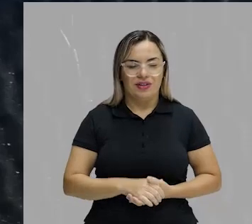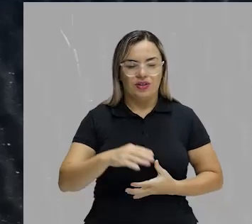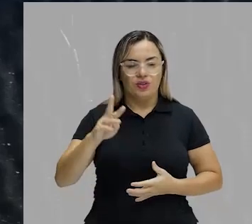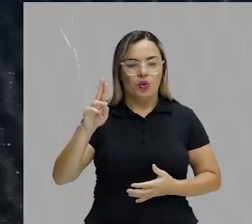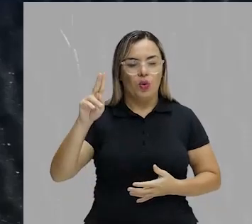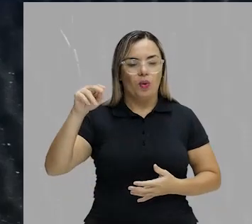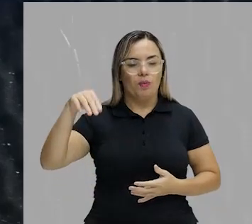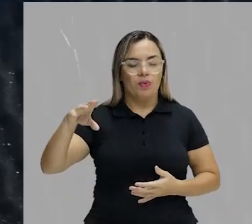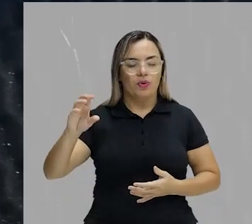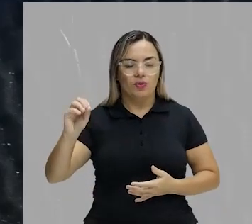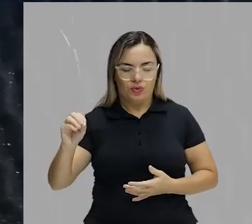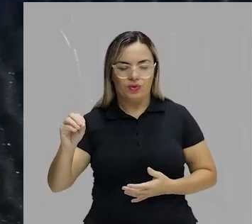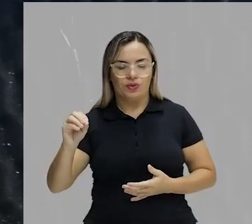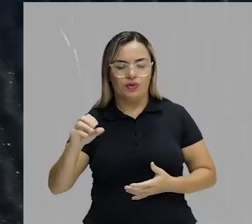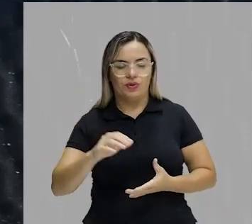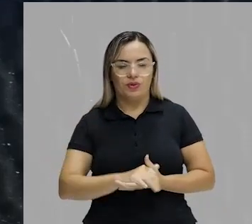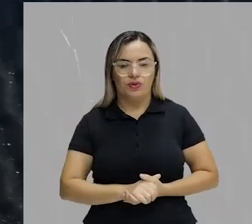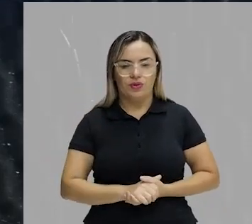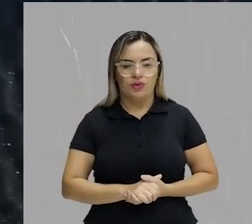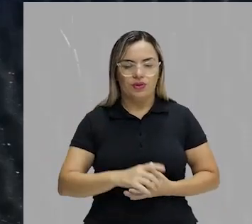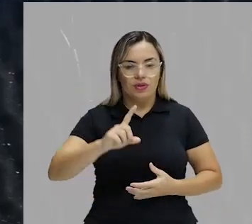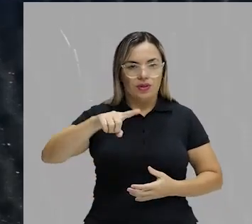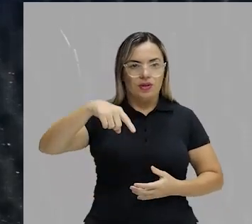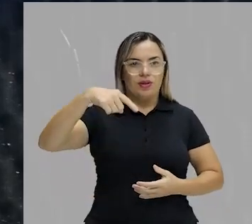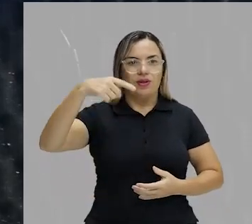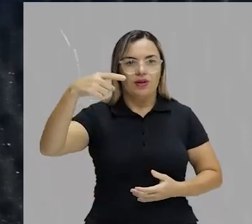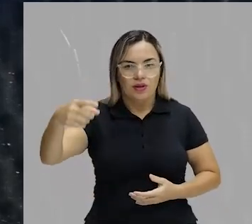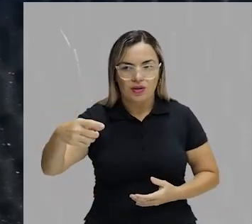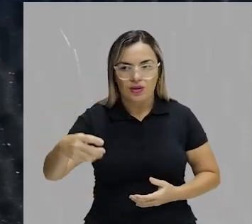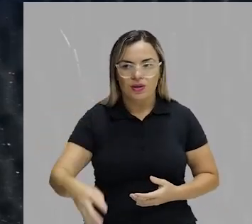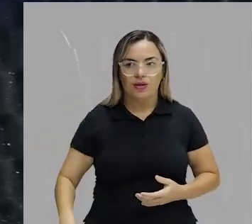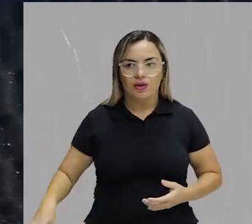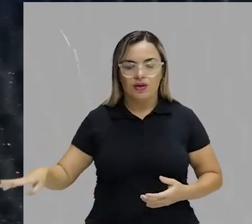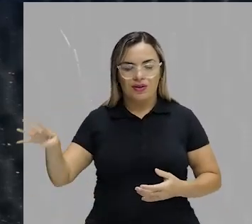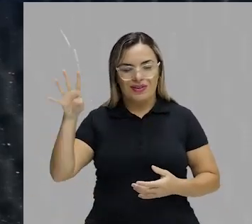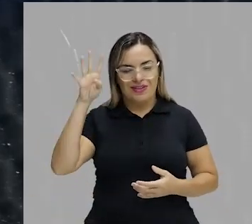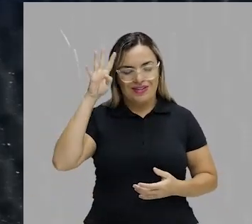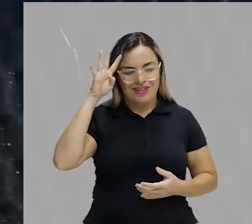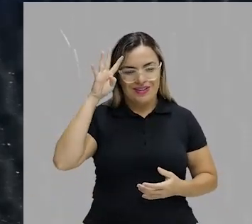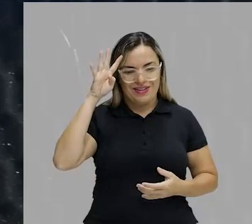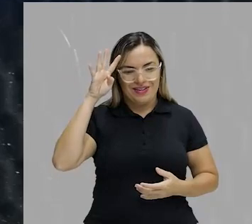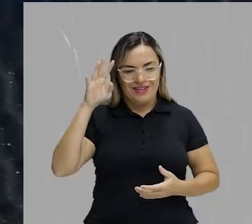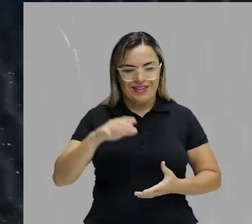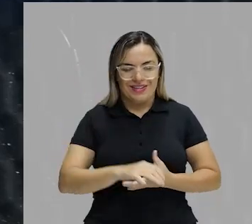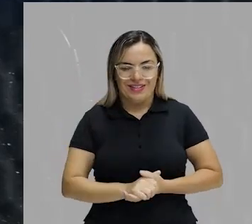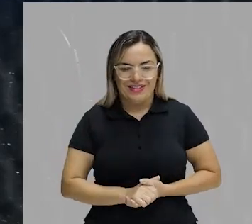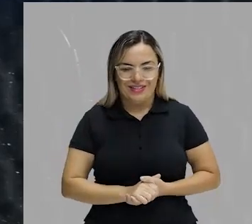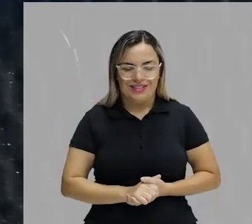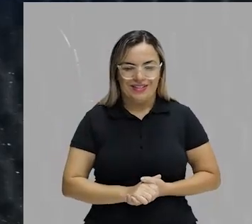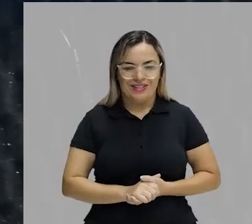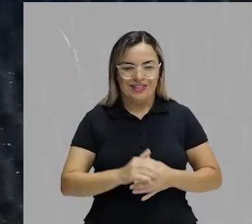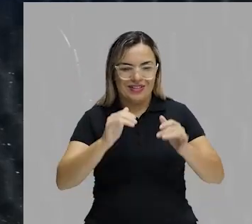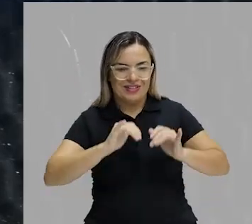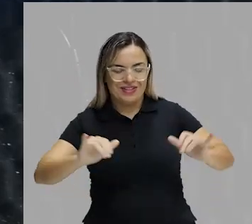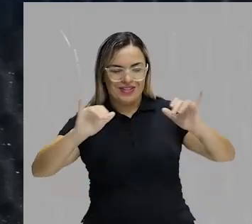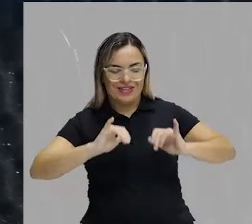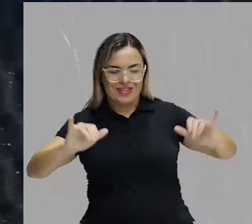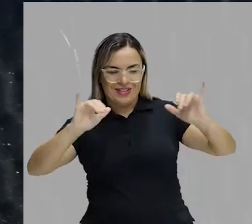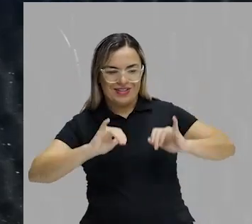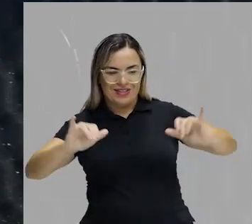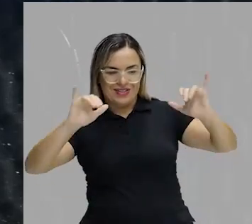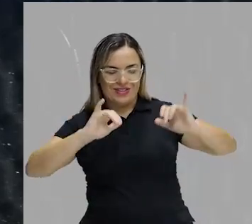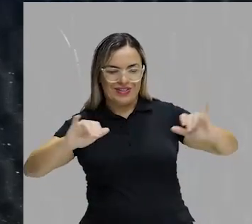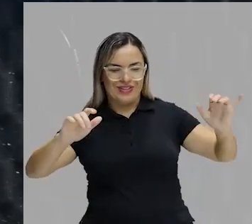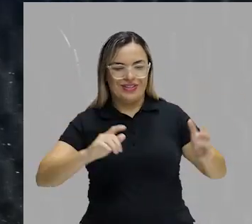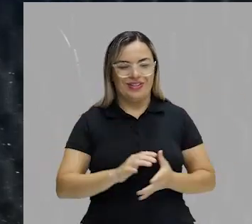Henrique. Se Deus quiser, na próxima quarta-feira eu estarei dando 2 exemplos de novo. Seja com o Bruno Henrique, seja com o Gabigol, seja com